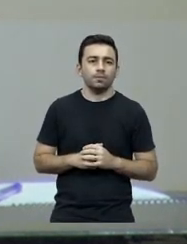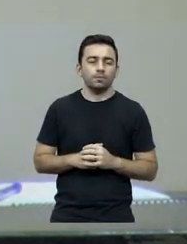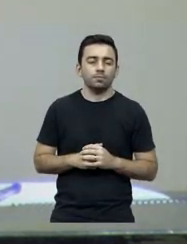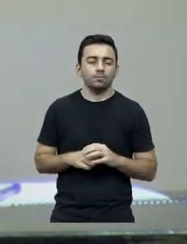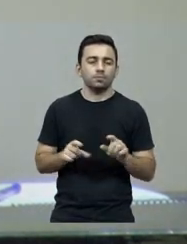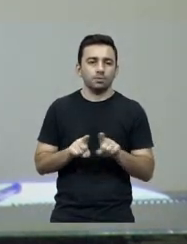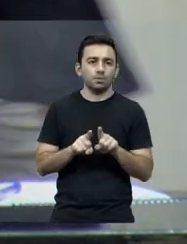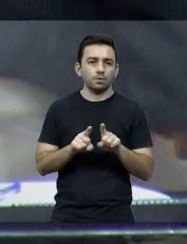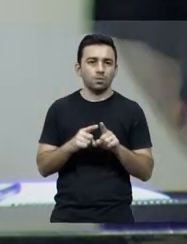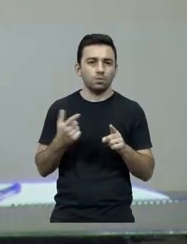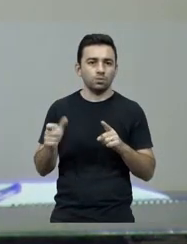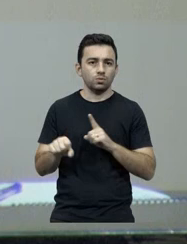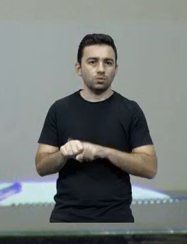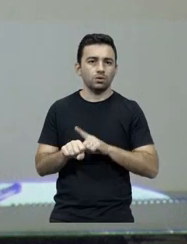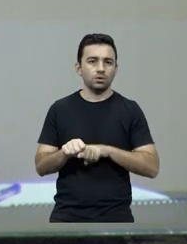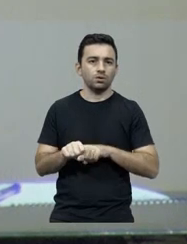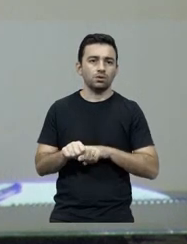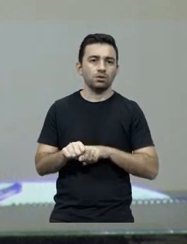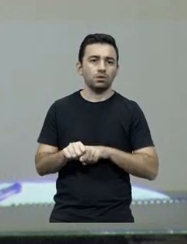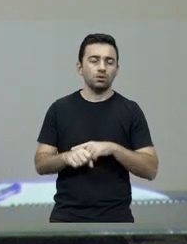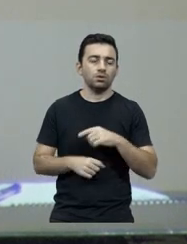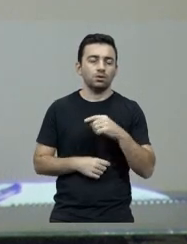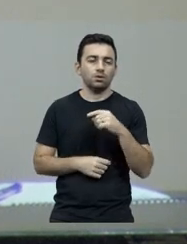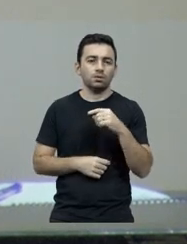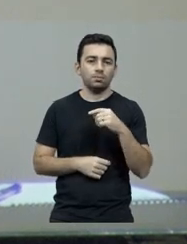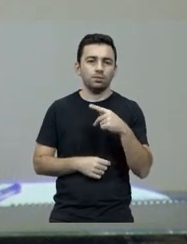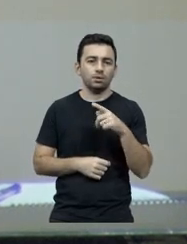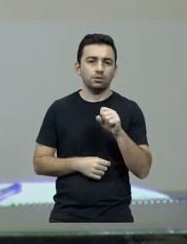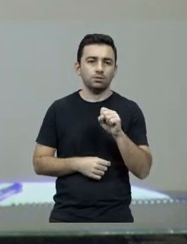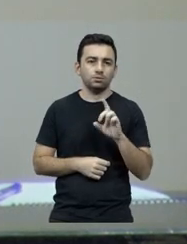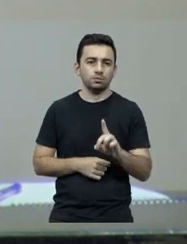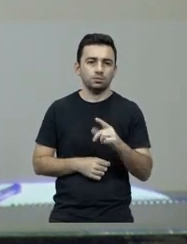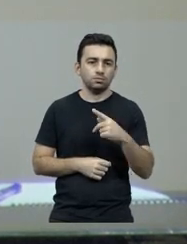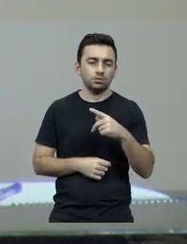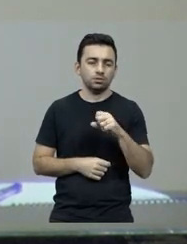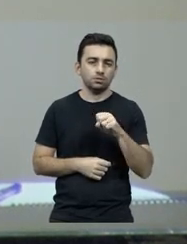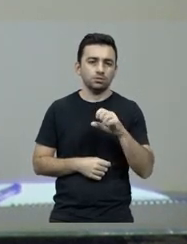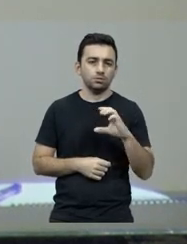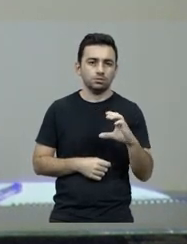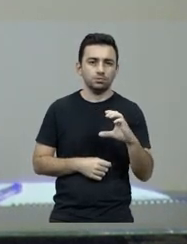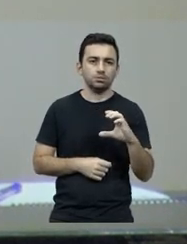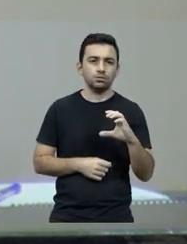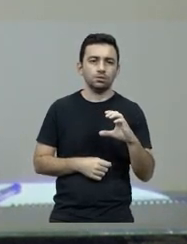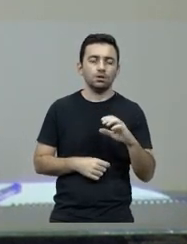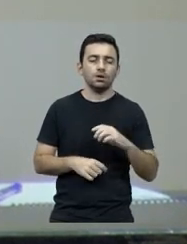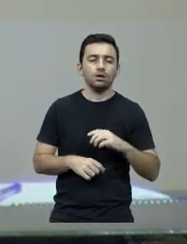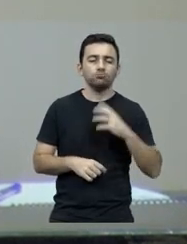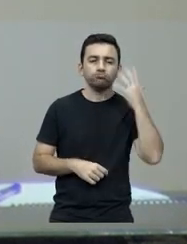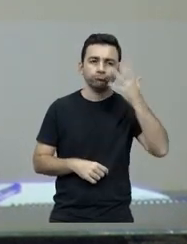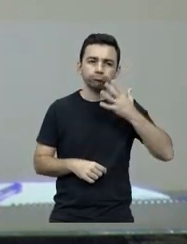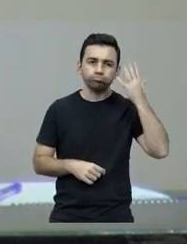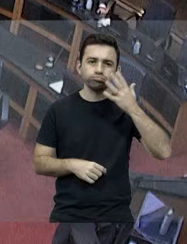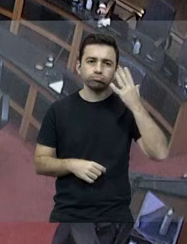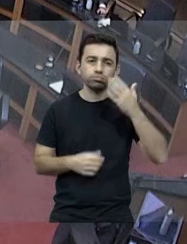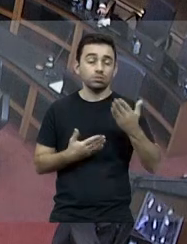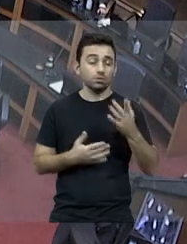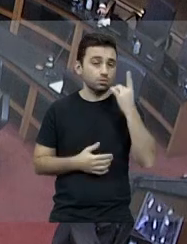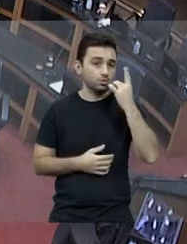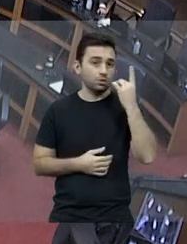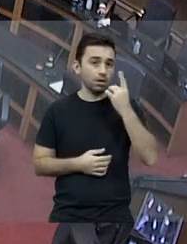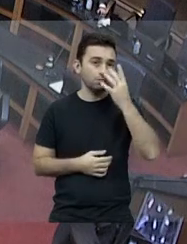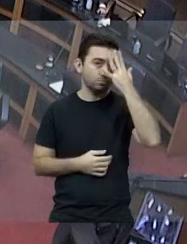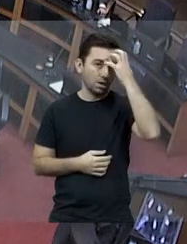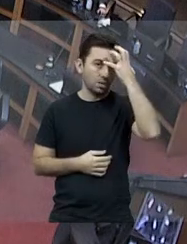Próximo horário pertence ao bloco PSD, PSC, com a palavra deputado Ismael